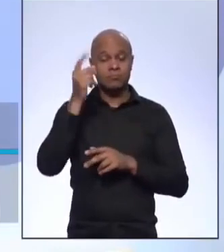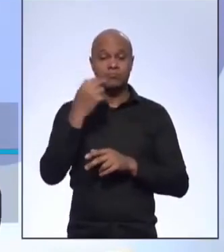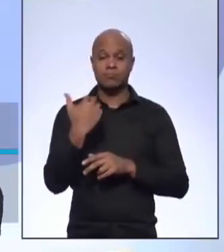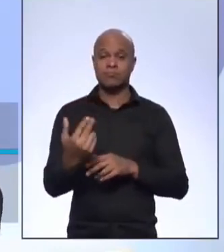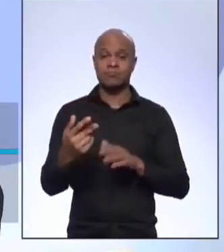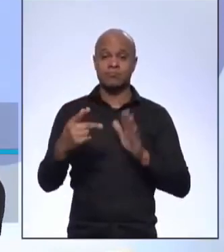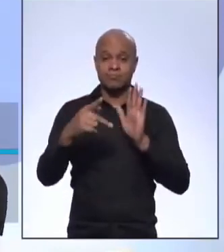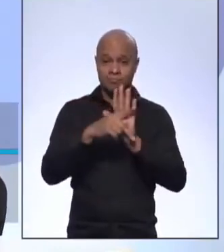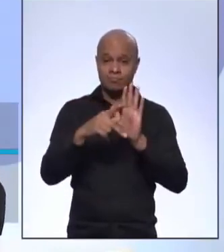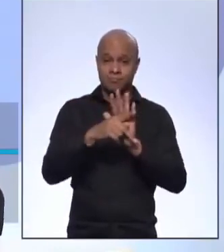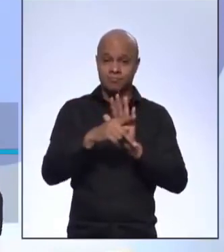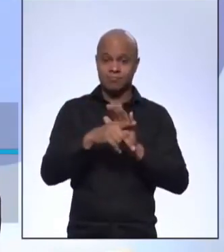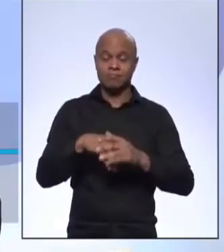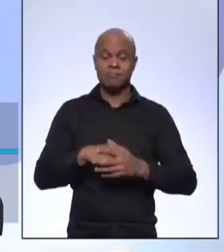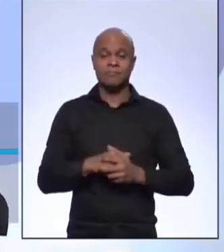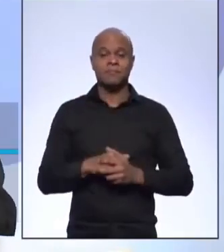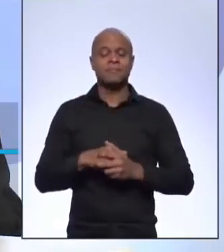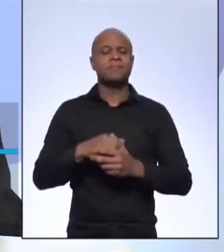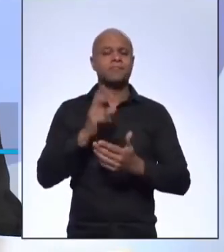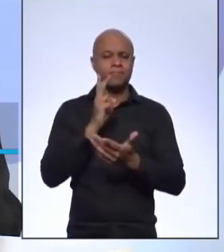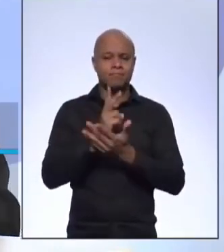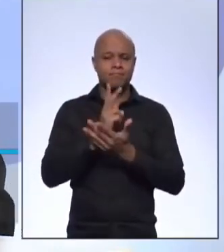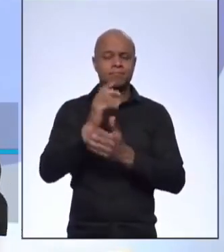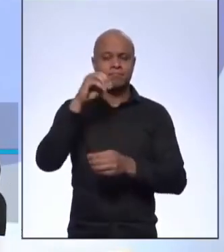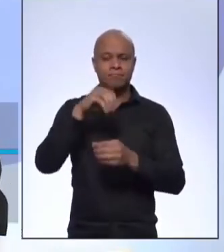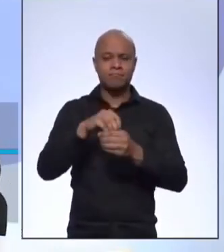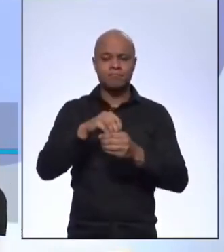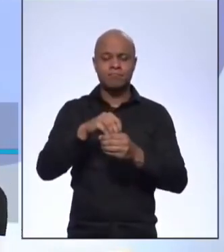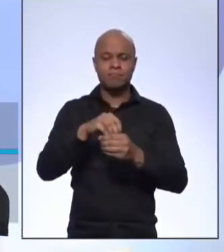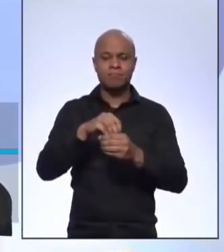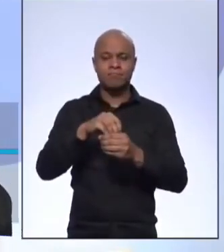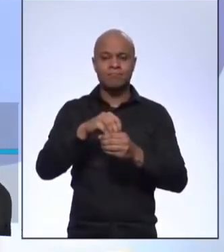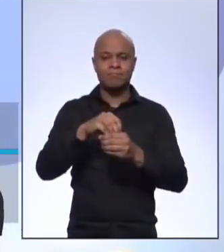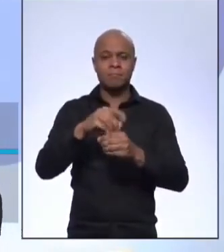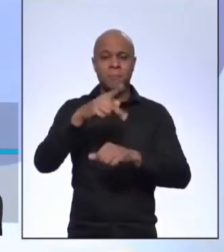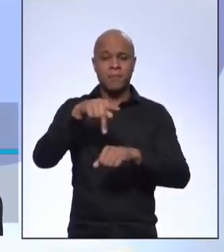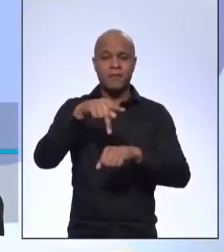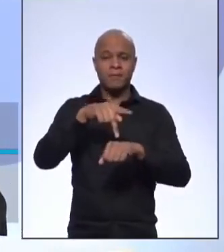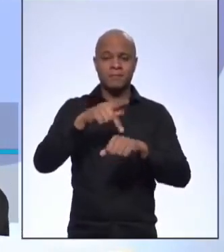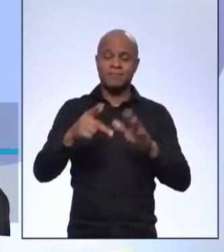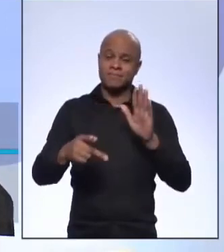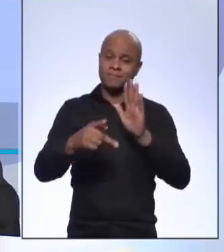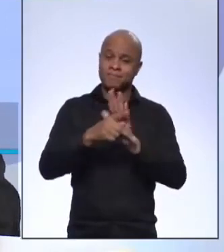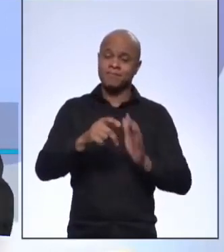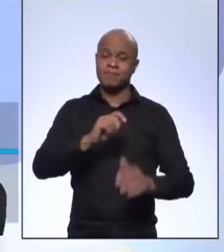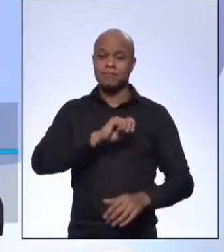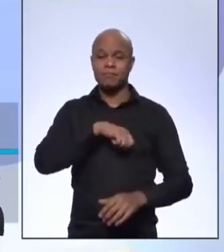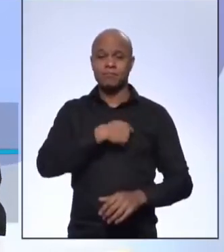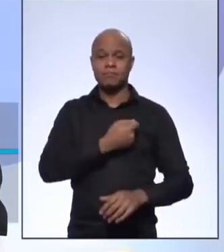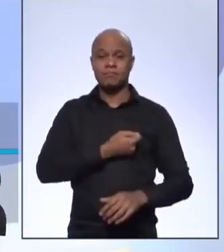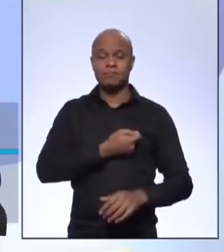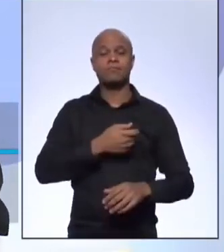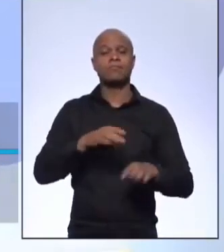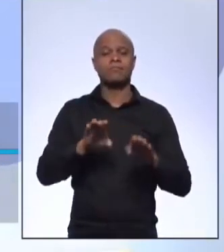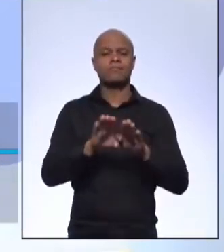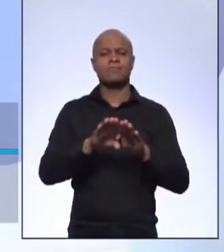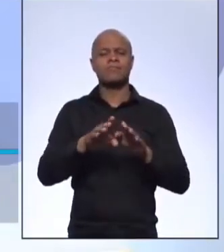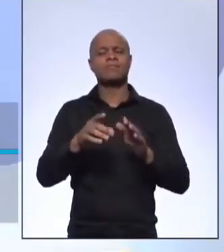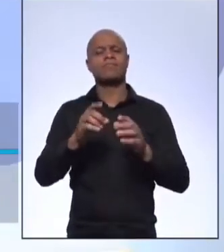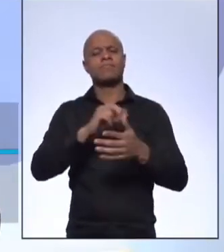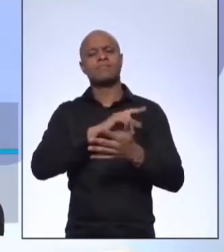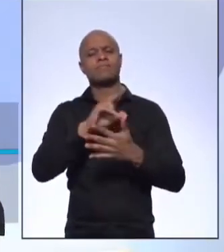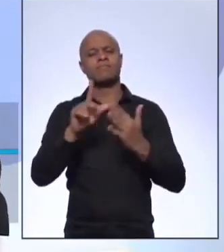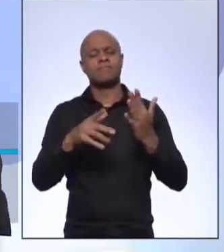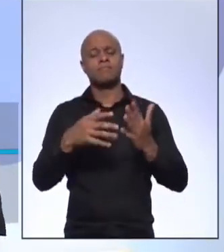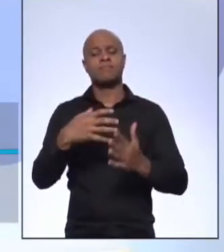própria. Então, mesmo que eles estejam inseridos aí, né, num país, que no caso é a Espanha, eles têm características